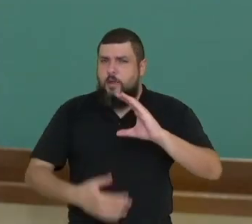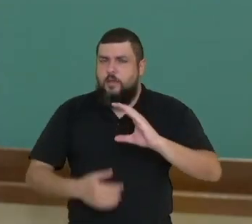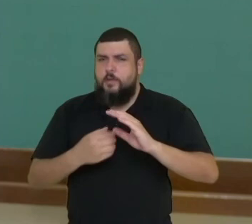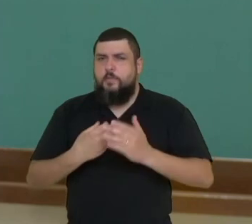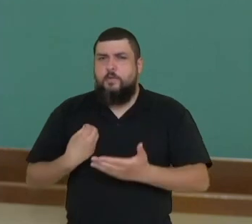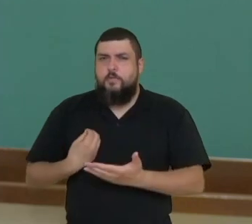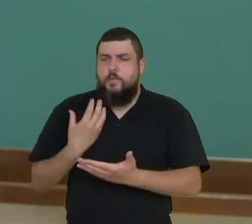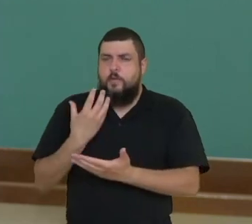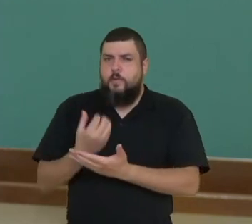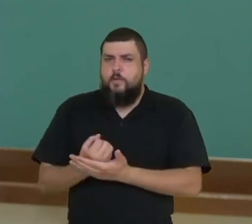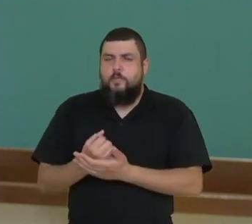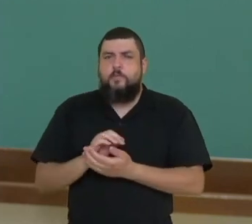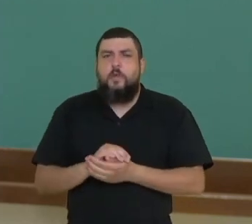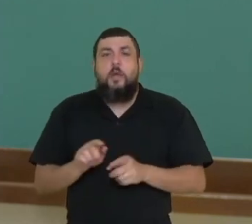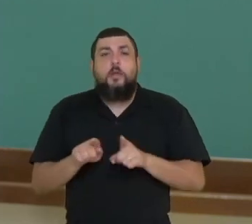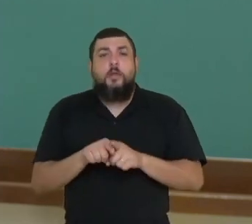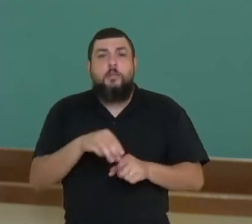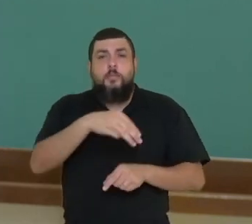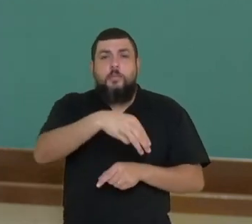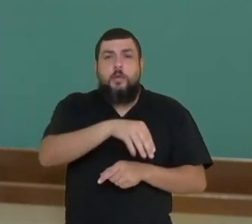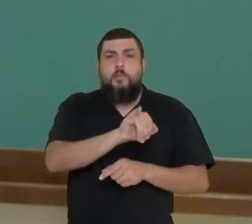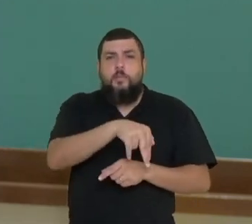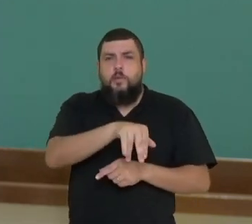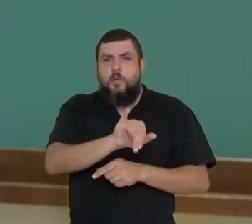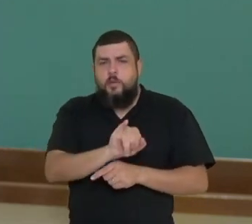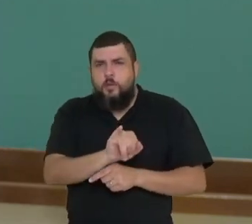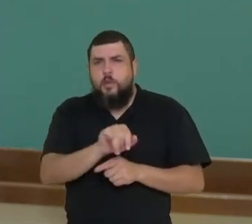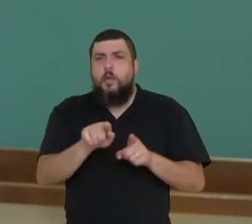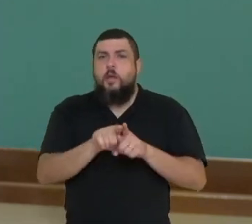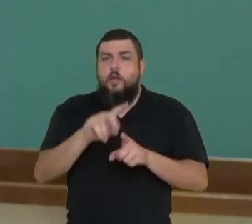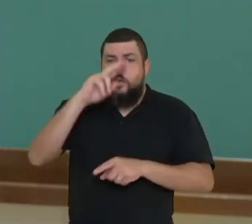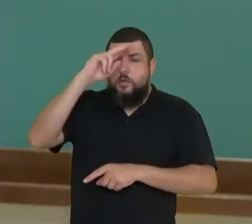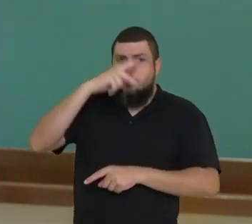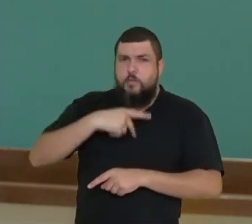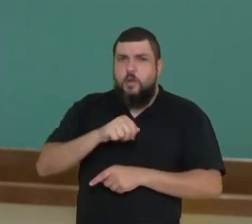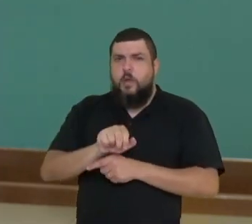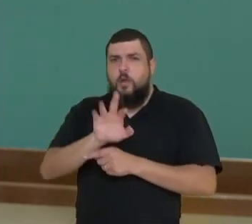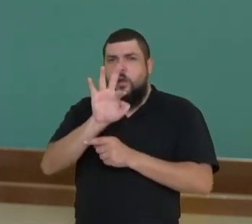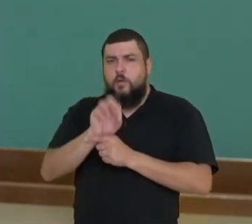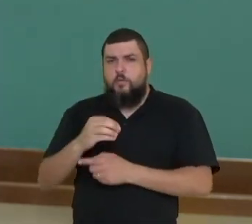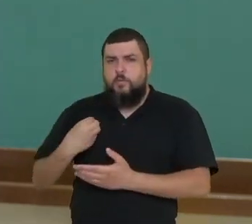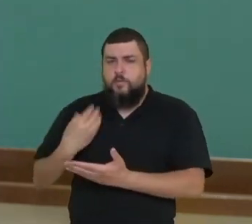entre mini-biografia, autobiografia, que são variações da biografia.